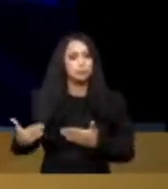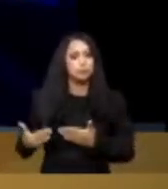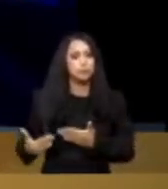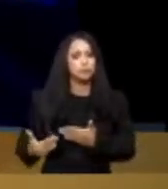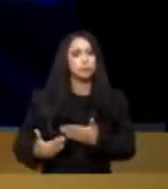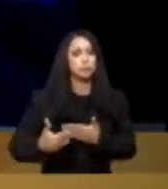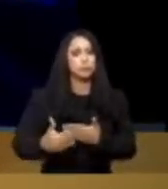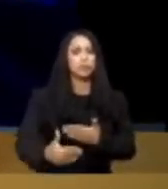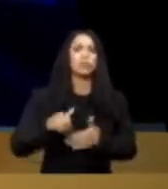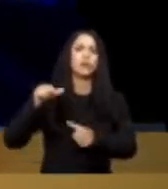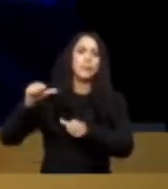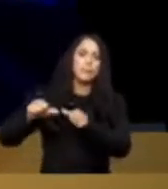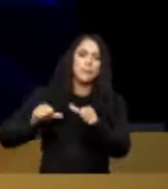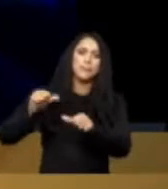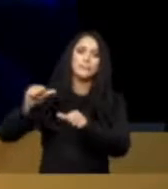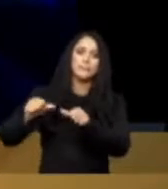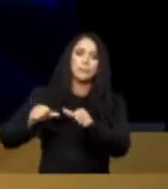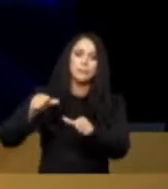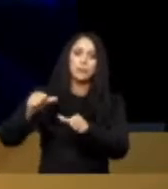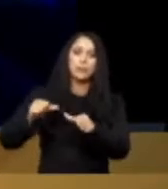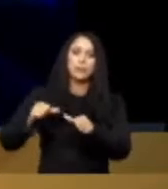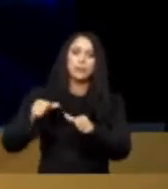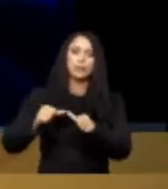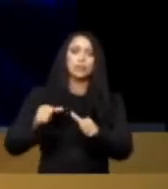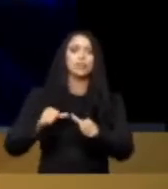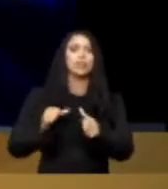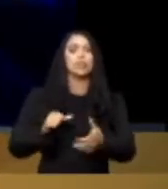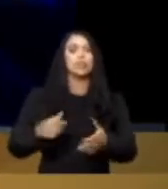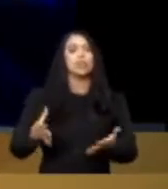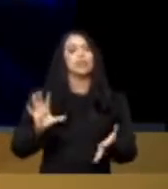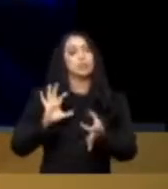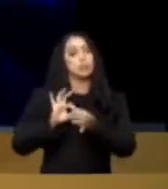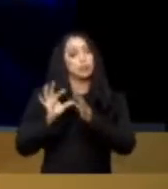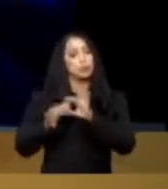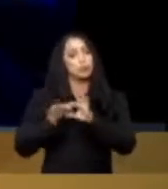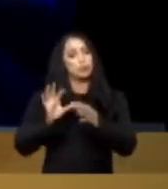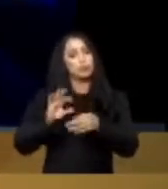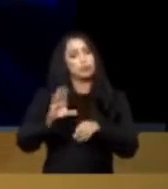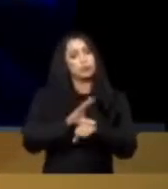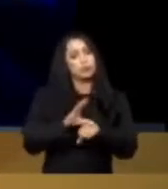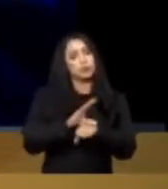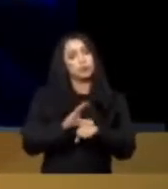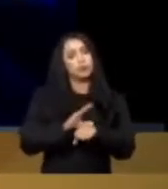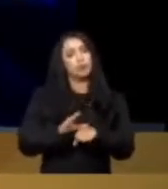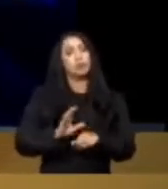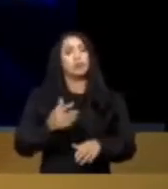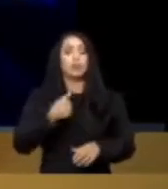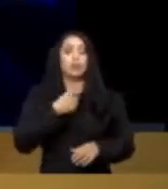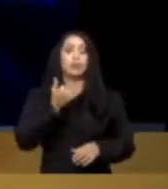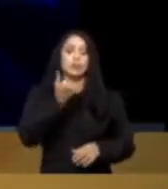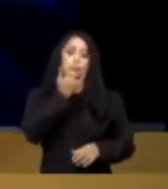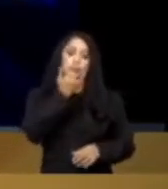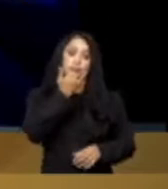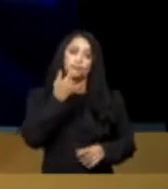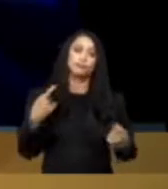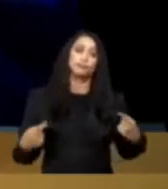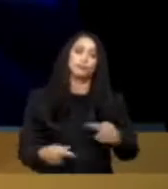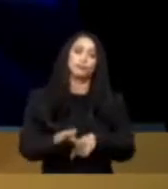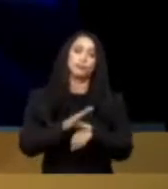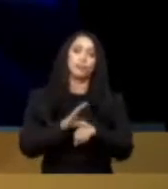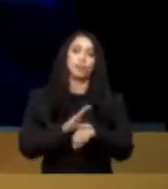ocorreram relevantes alterações no contexto constitucional e legal, que reforçam data vênia a inconstitucionalidade